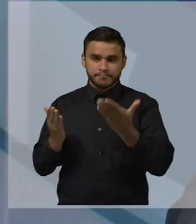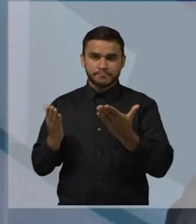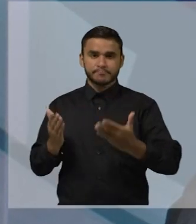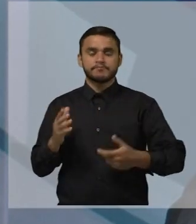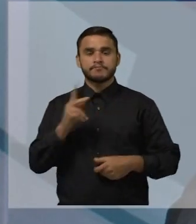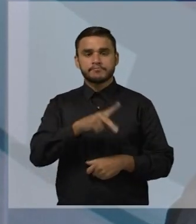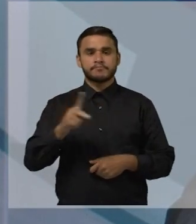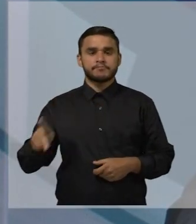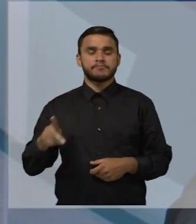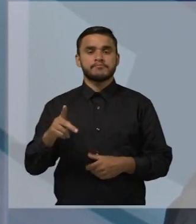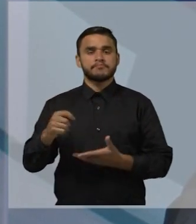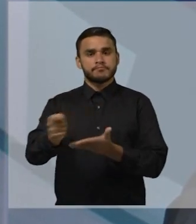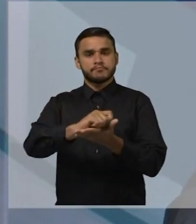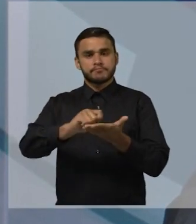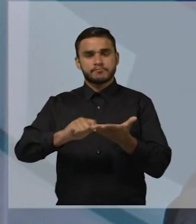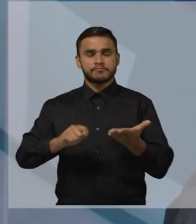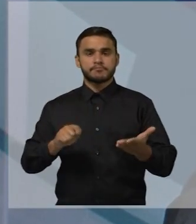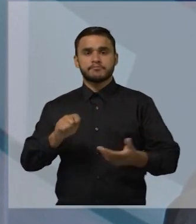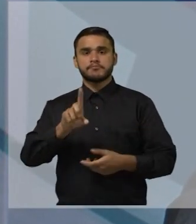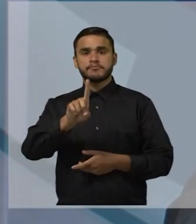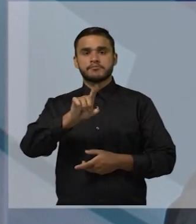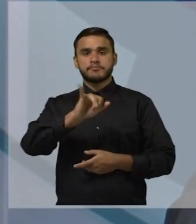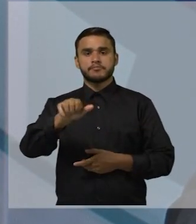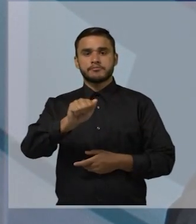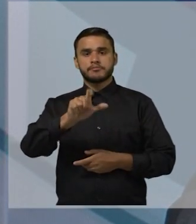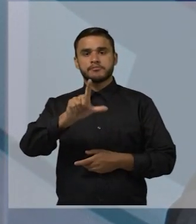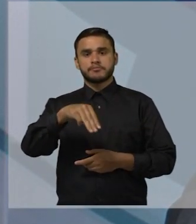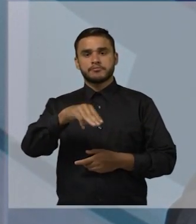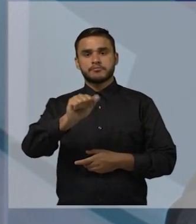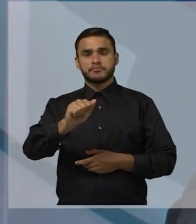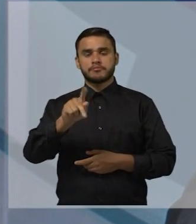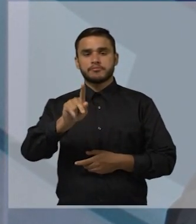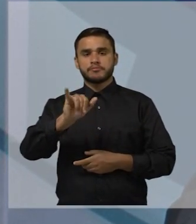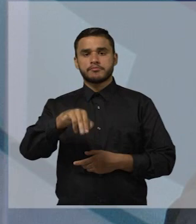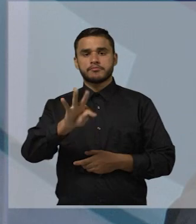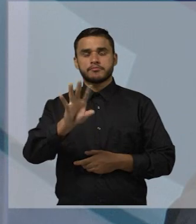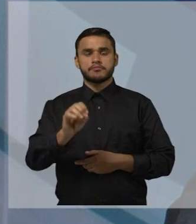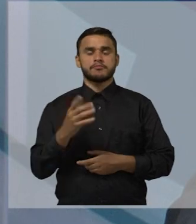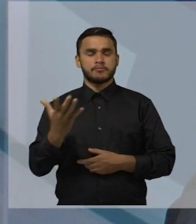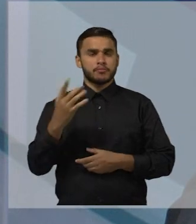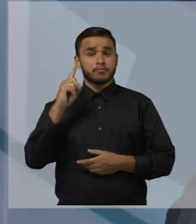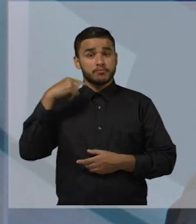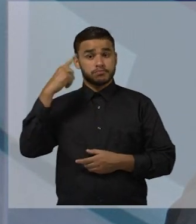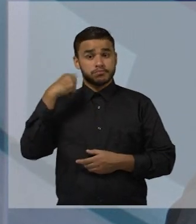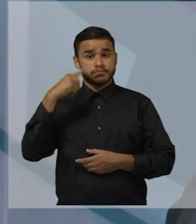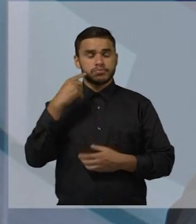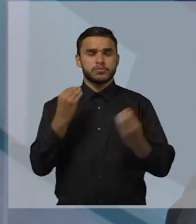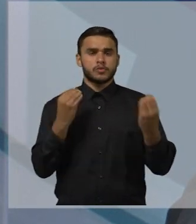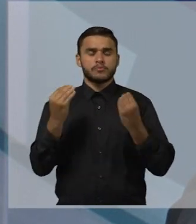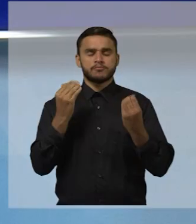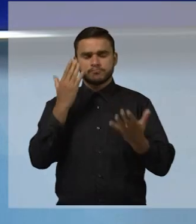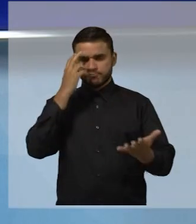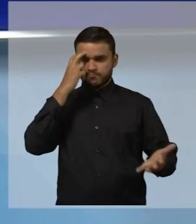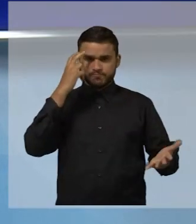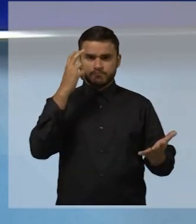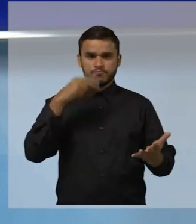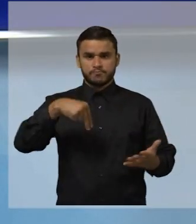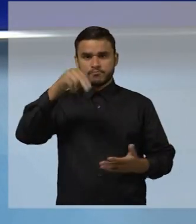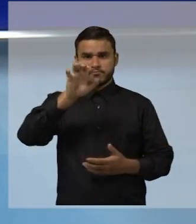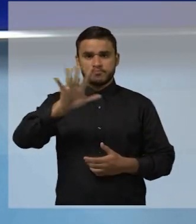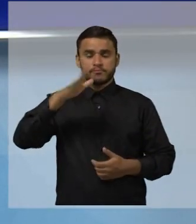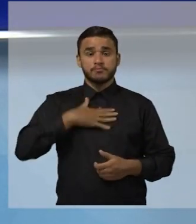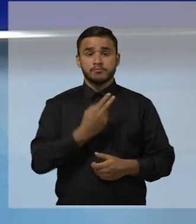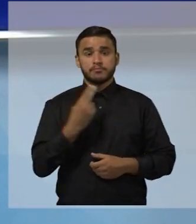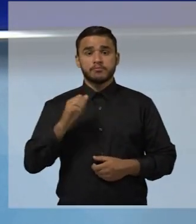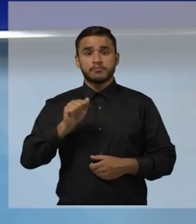o professor, escritor Djalma Pinto, uma das maiores referências no direito no Brasil e no Nordeste. Eu sou